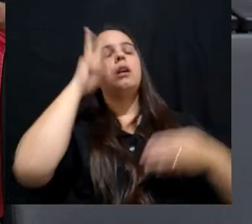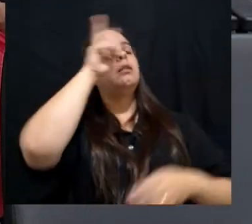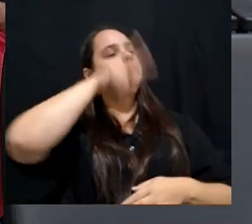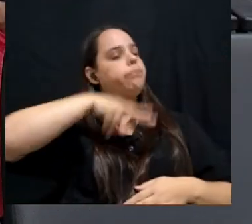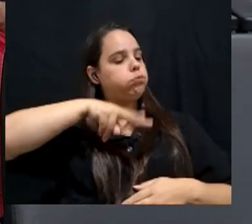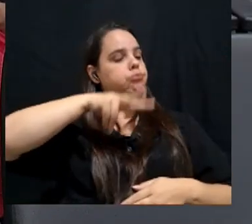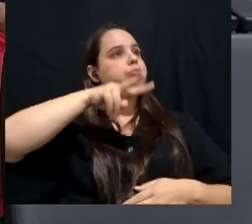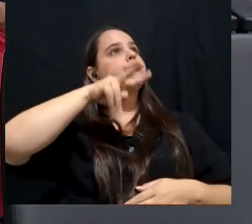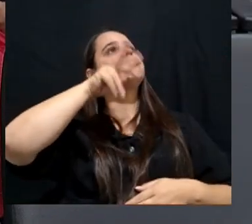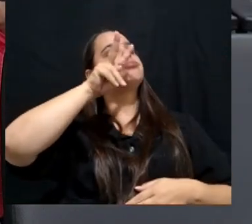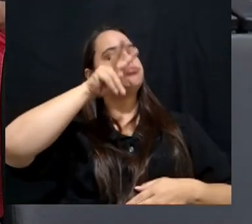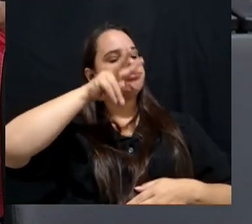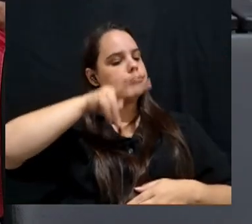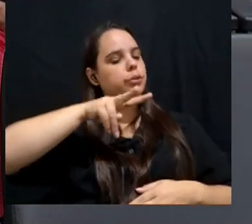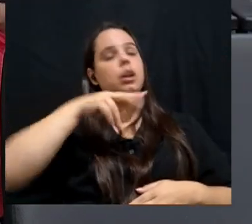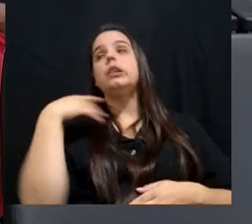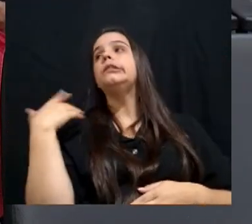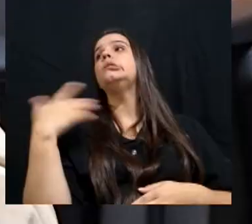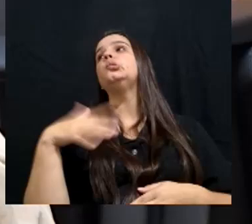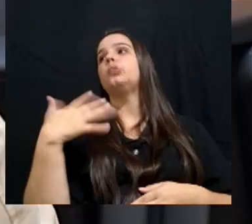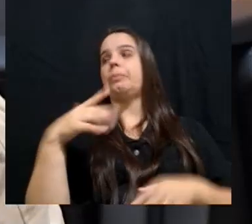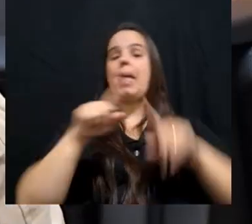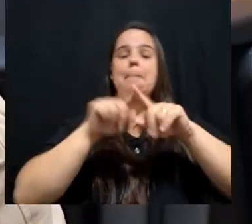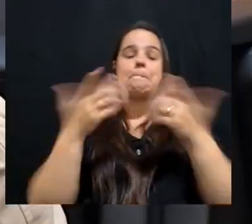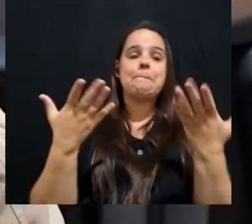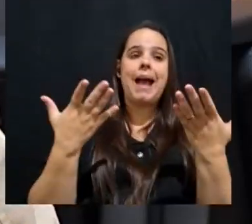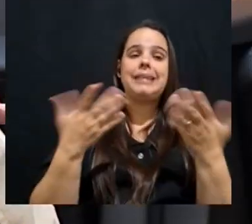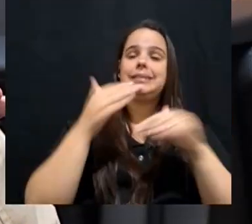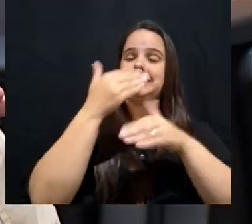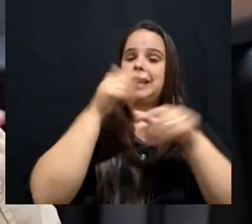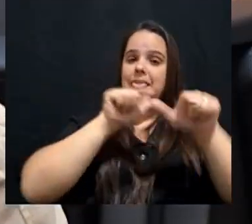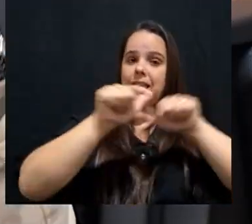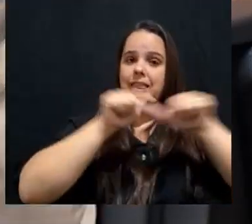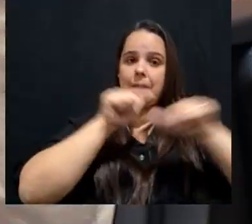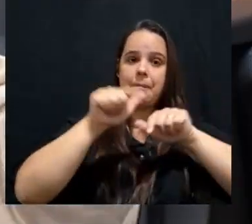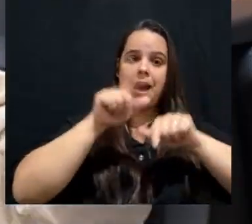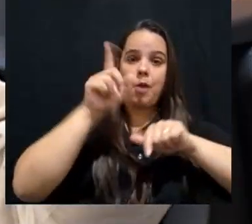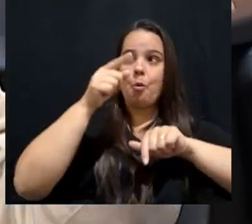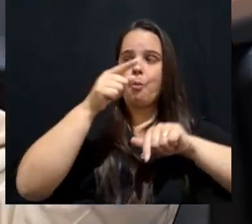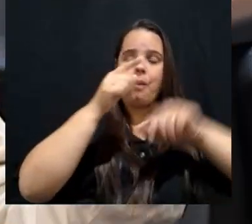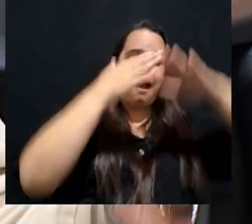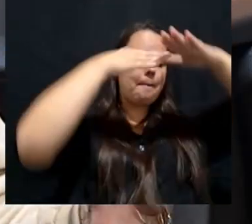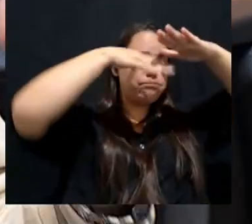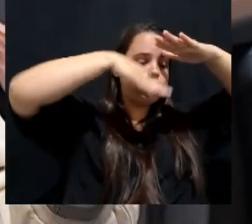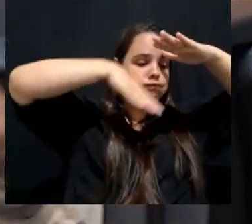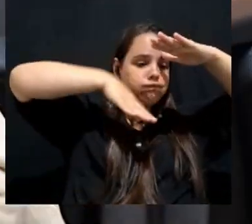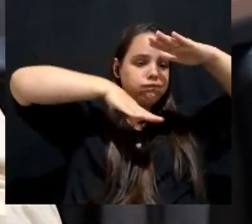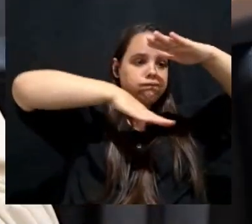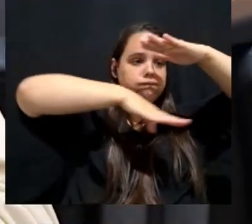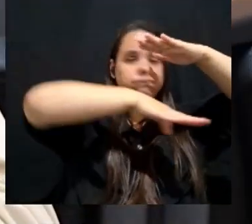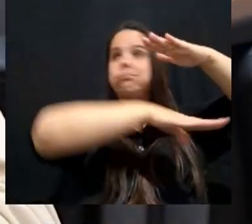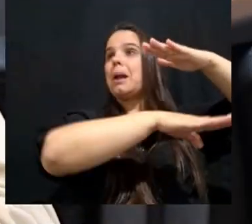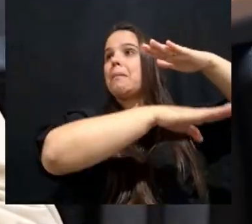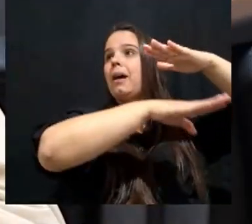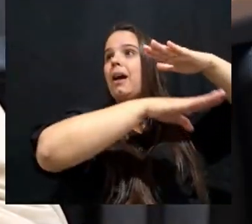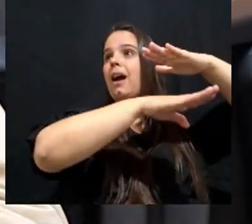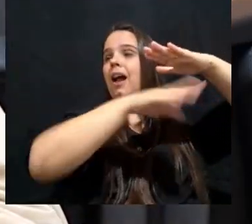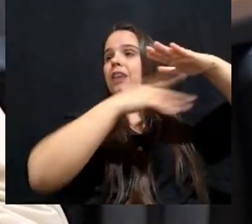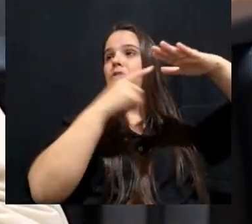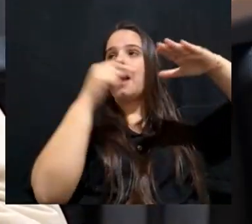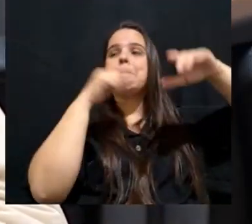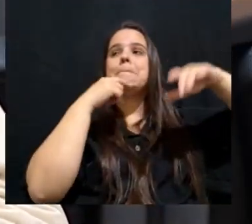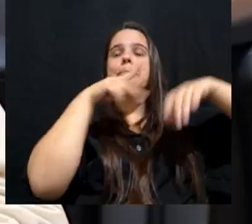obra, por ser uma obra subterrânea, então Não os tem túneis como. são subterrâneos, os piscinões ali, no final de tudo, eles